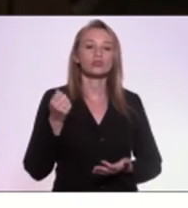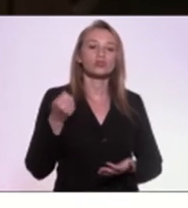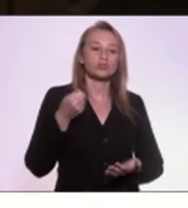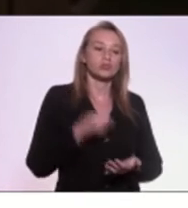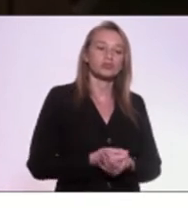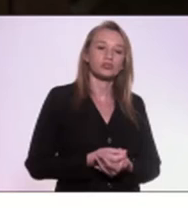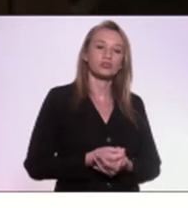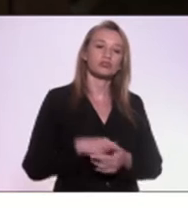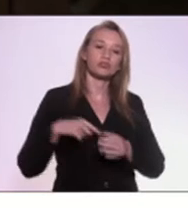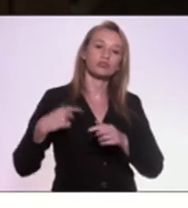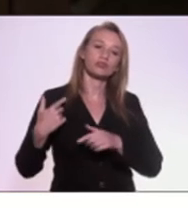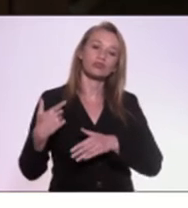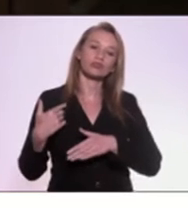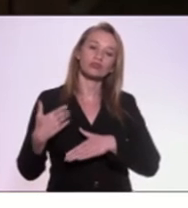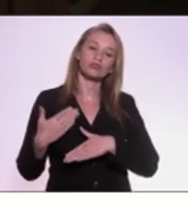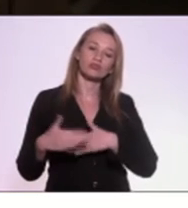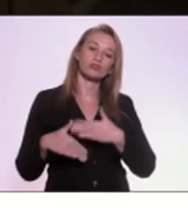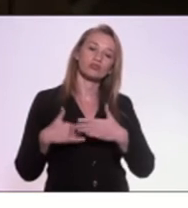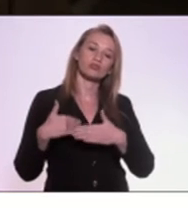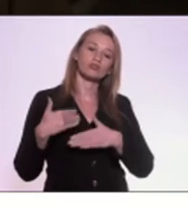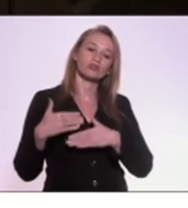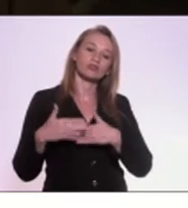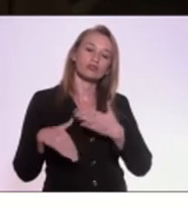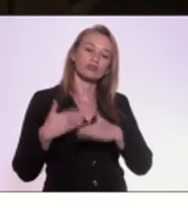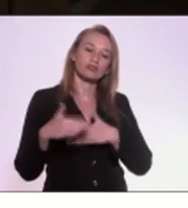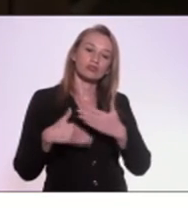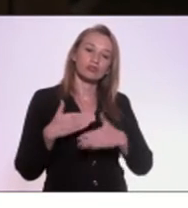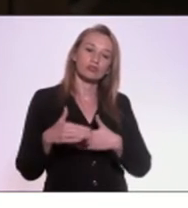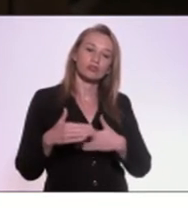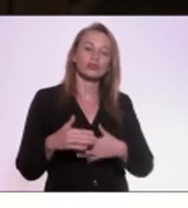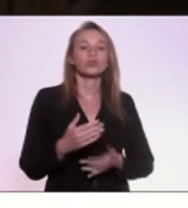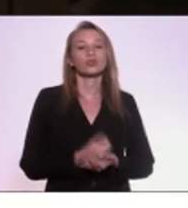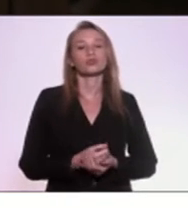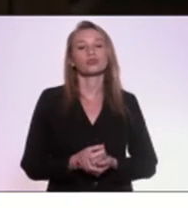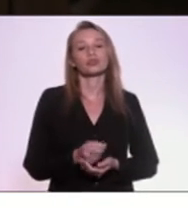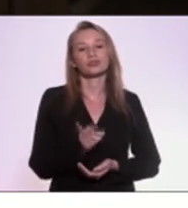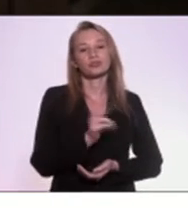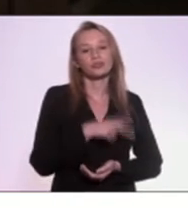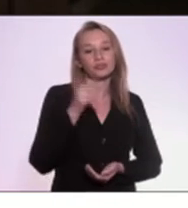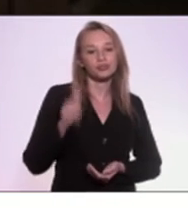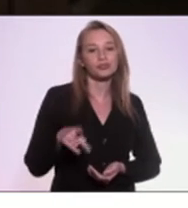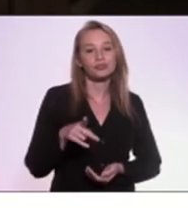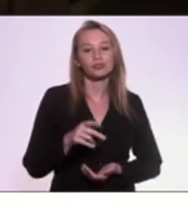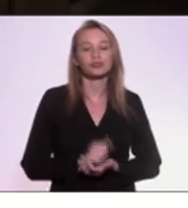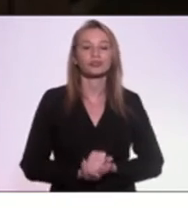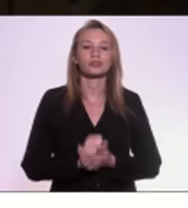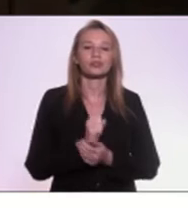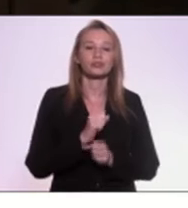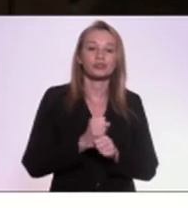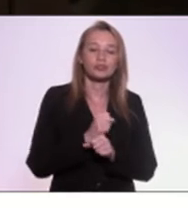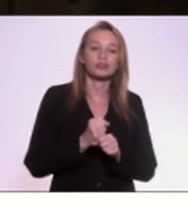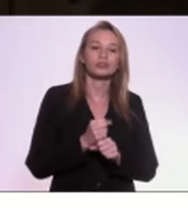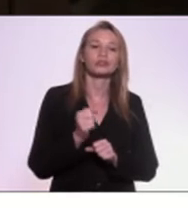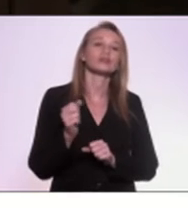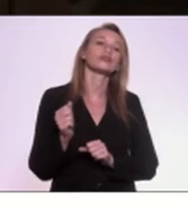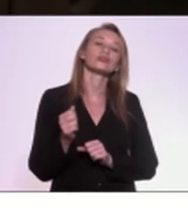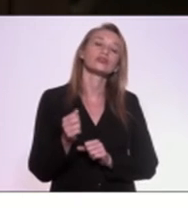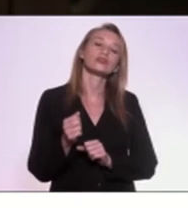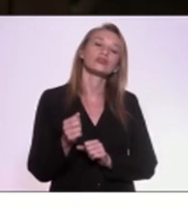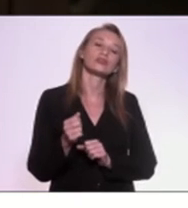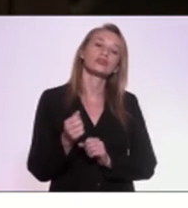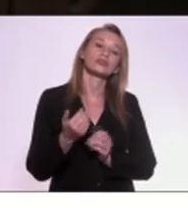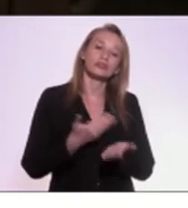trajetória importantíssima na educação nacional, como professora dos anos iniciais do ensino fundamental,